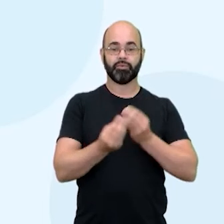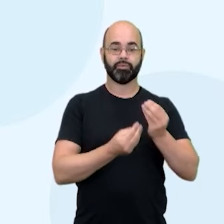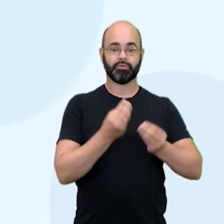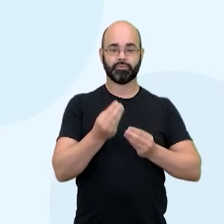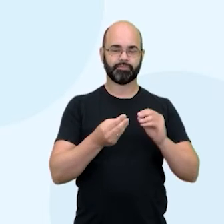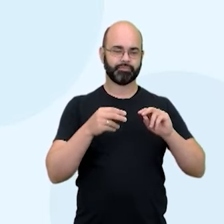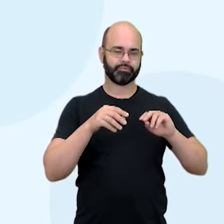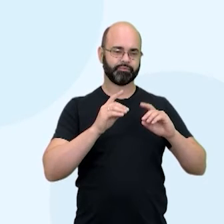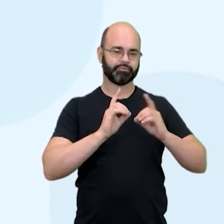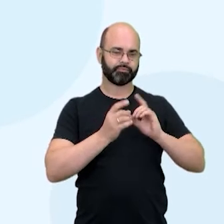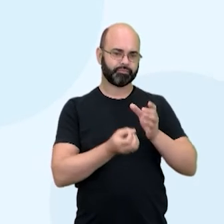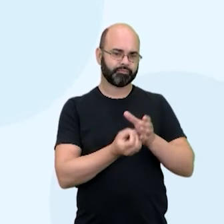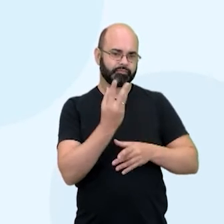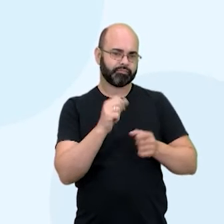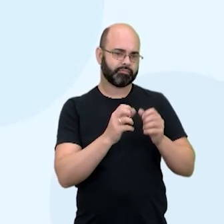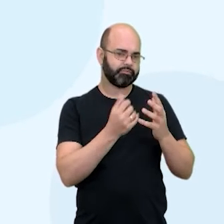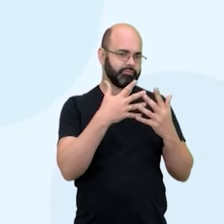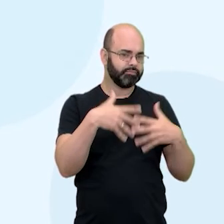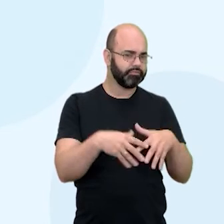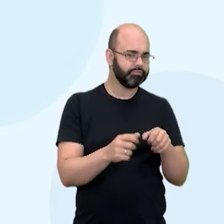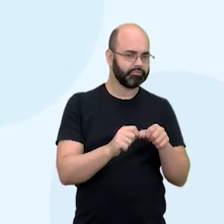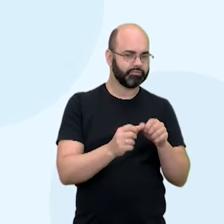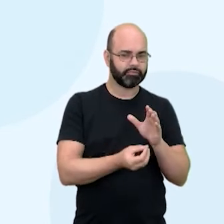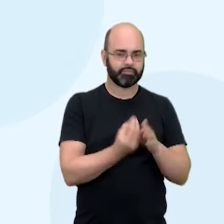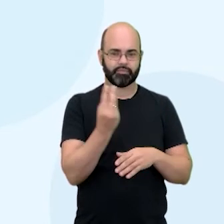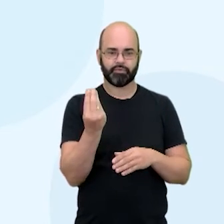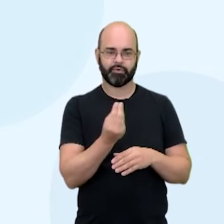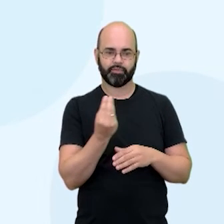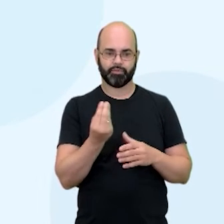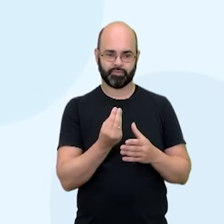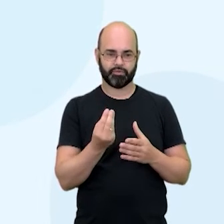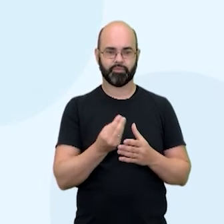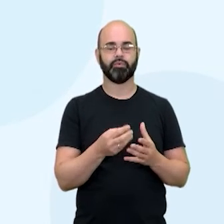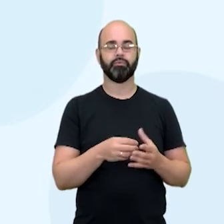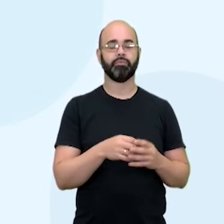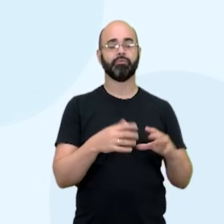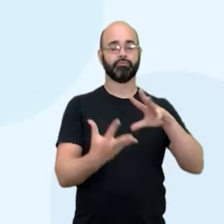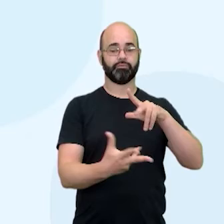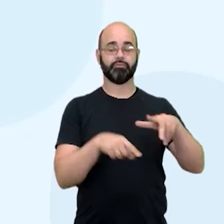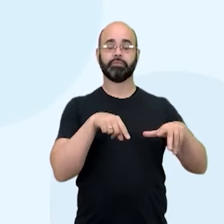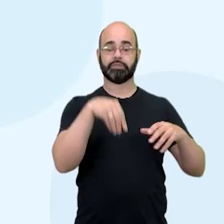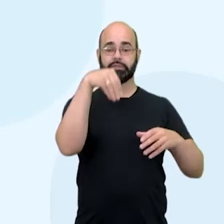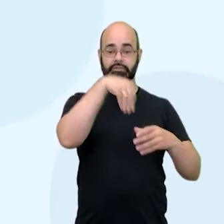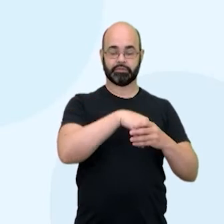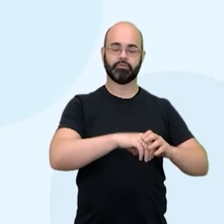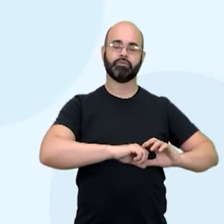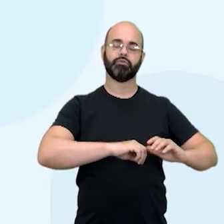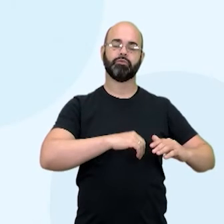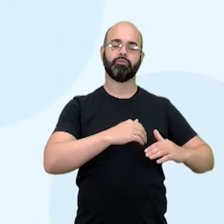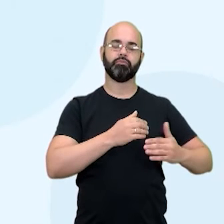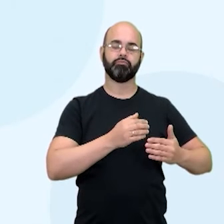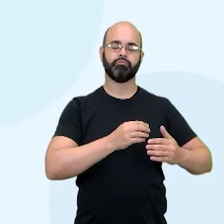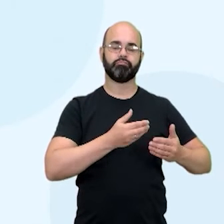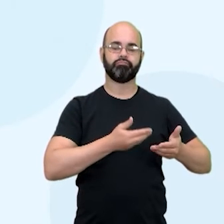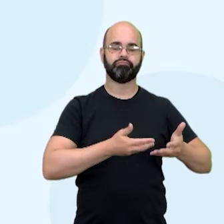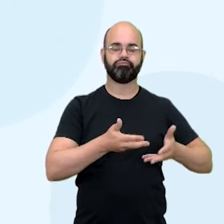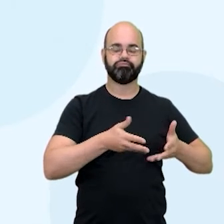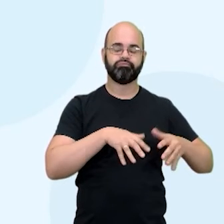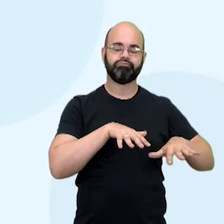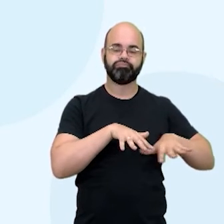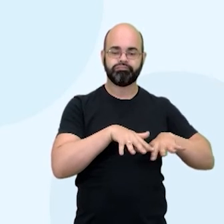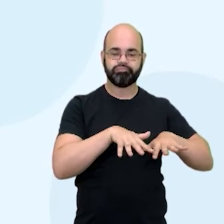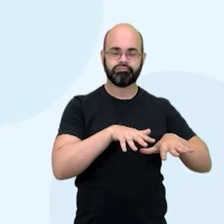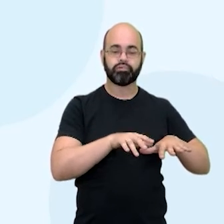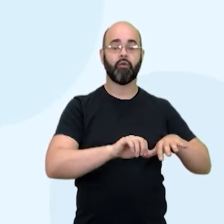a noção de tempo geológico, entendendo que a Terra é um sistema com dinâmicas internas e externas